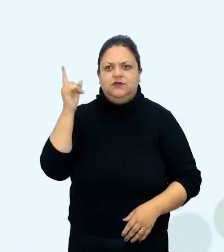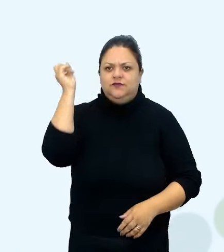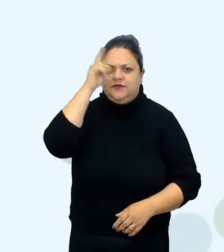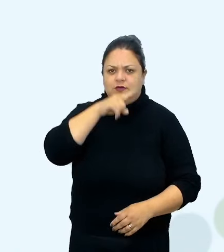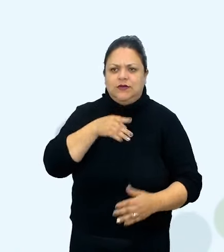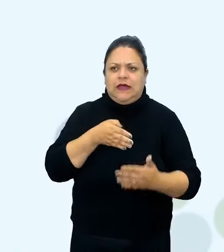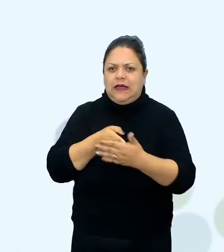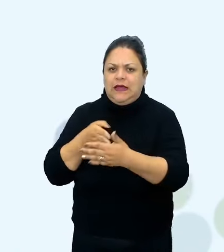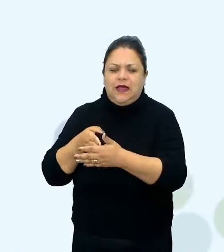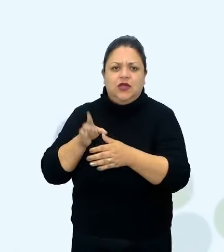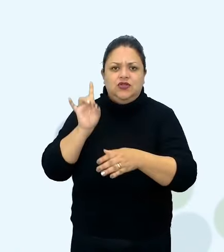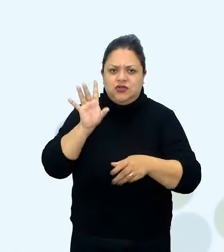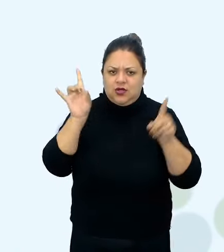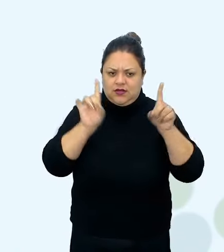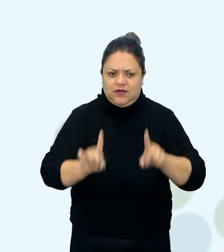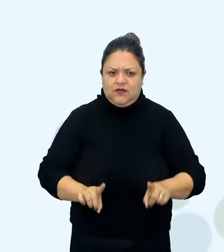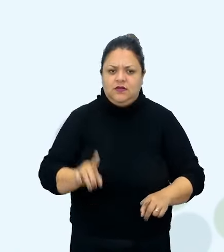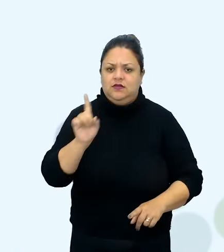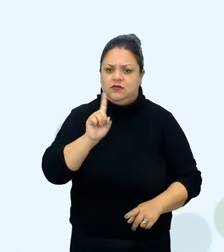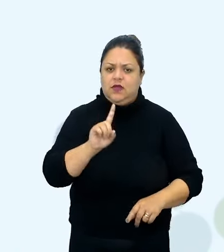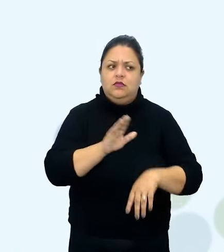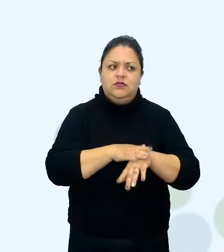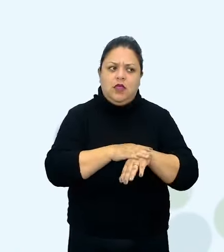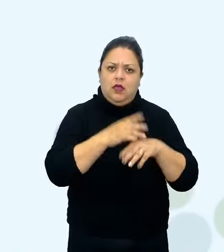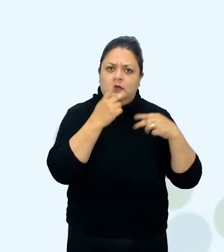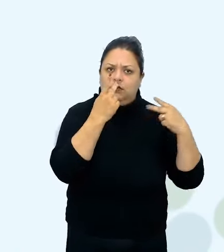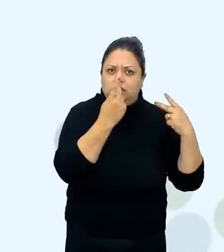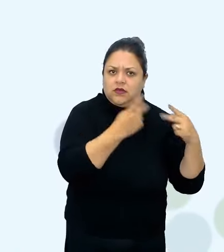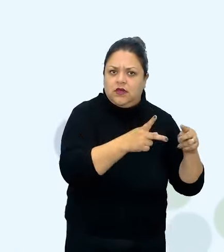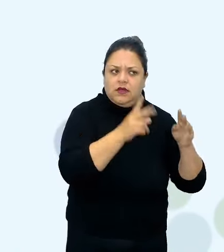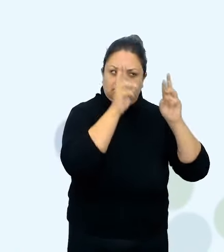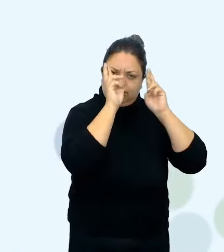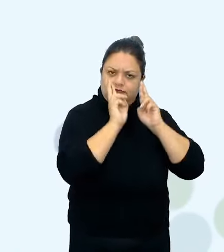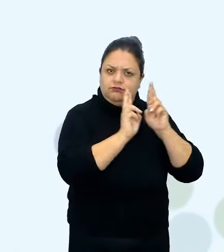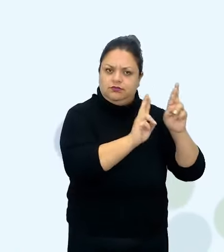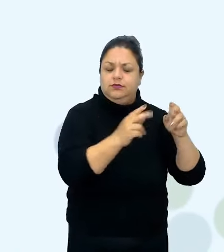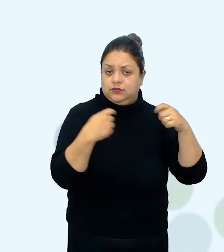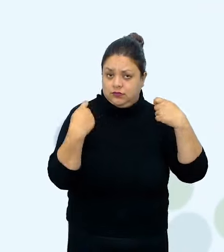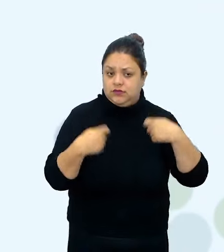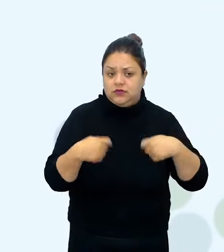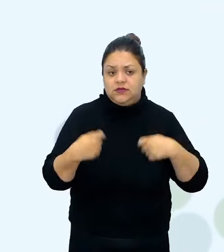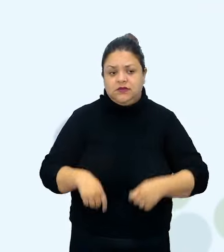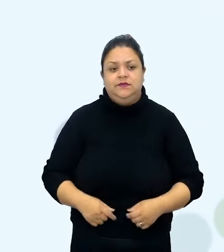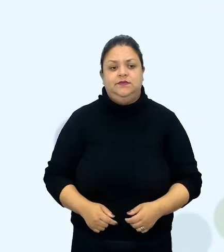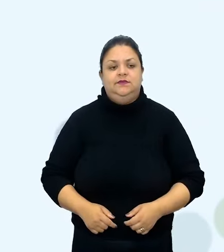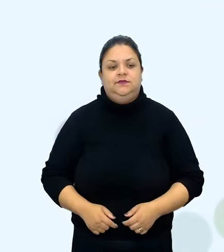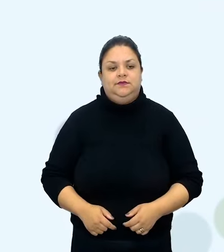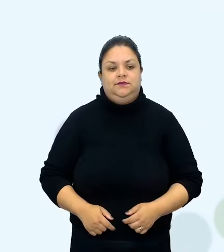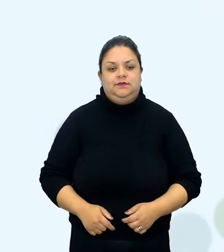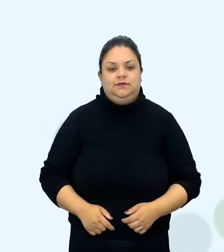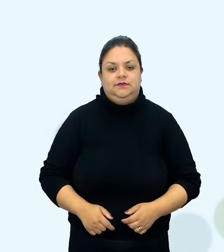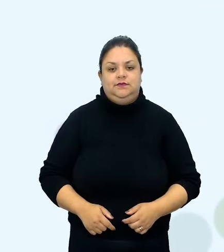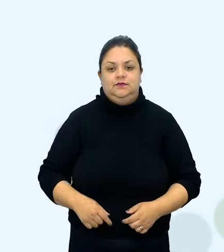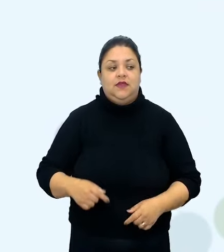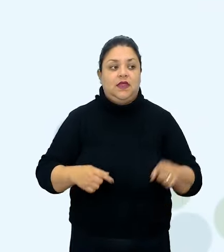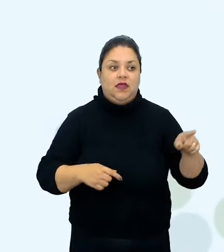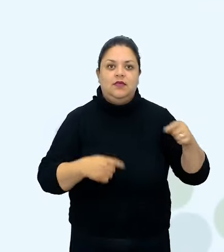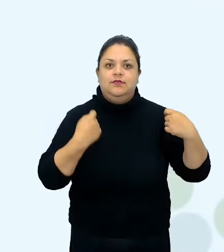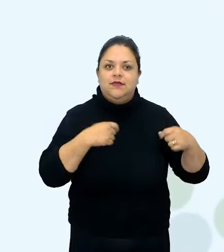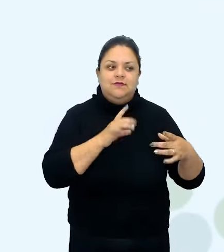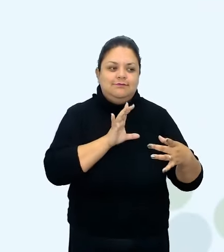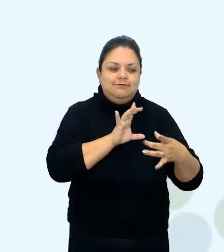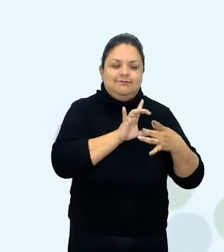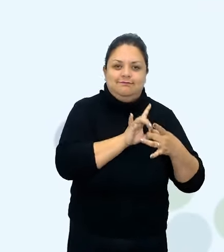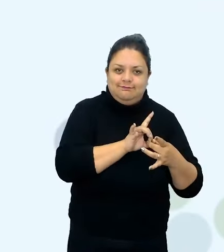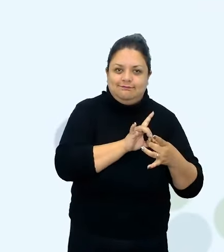Nós temos que dar mais tempo para ela, né? A gente tem que ter uma vinculação, eles têm que conhecer a gente, né?